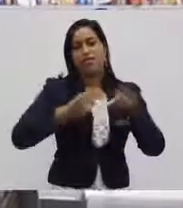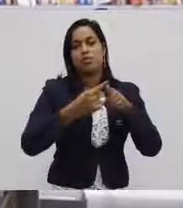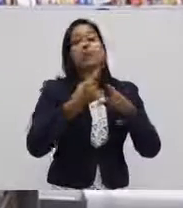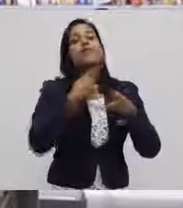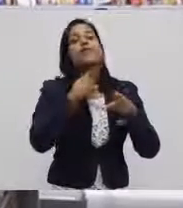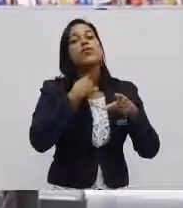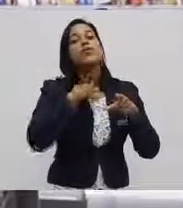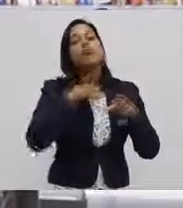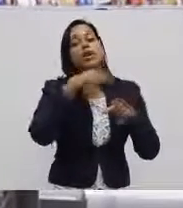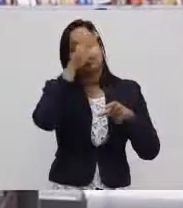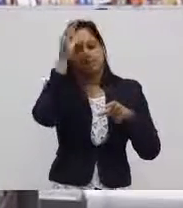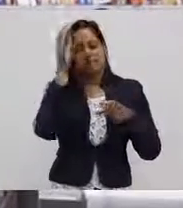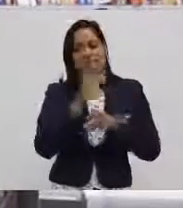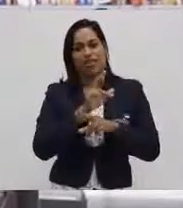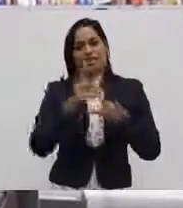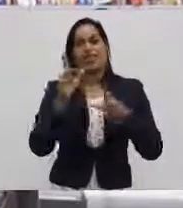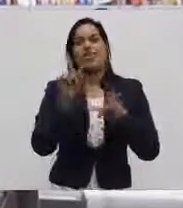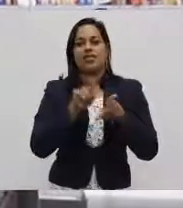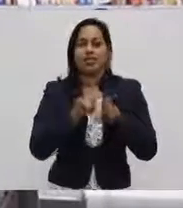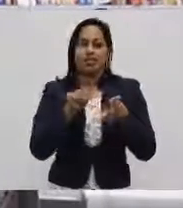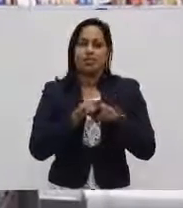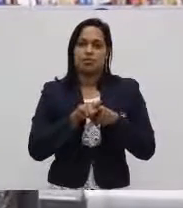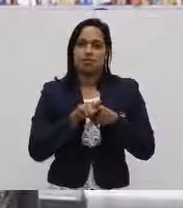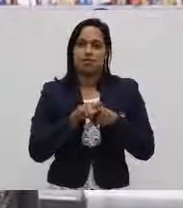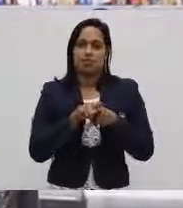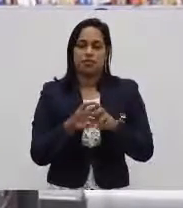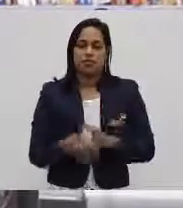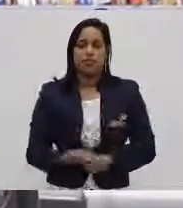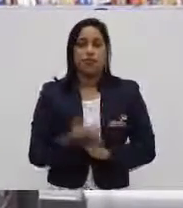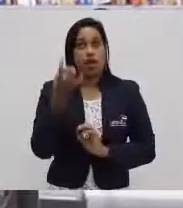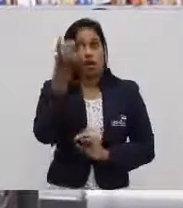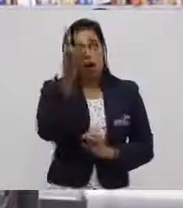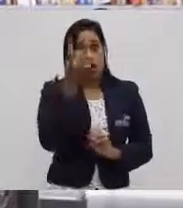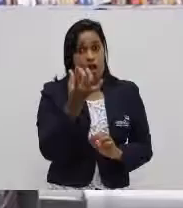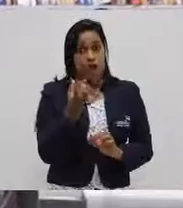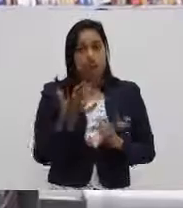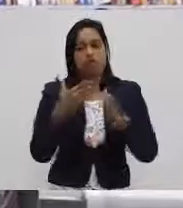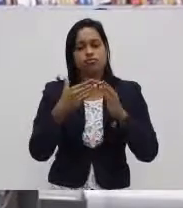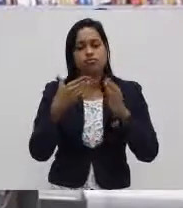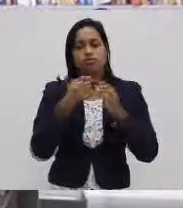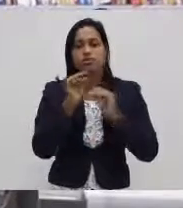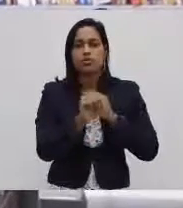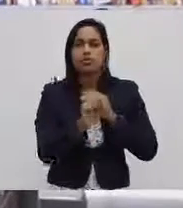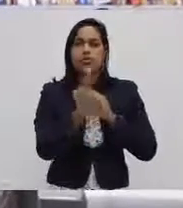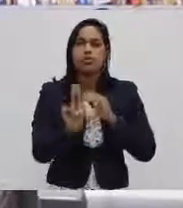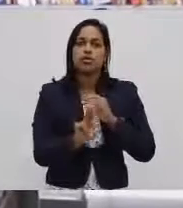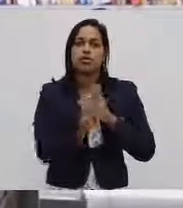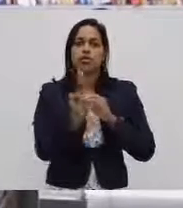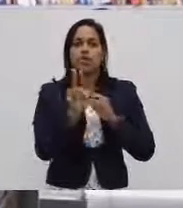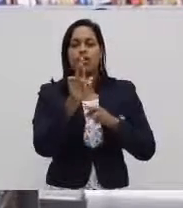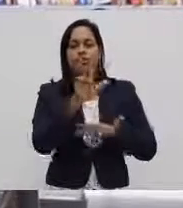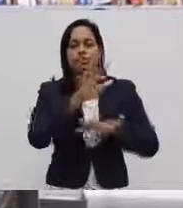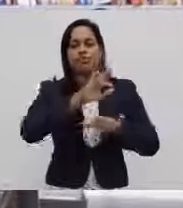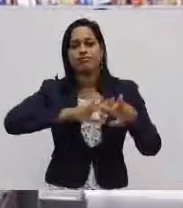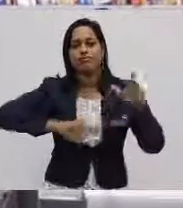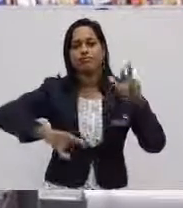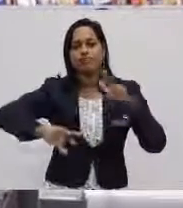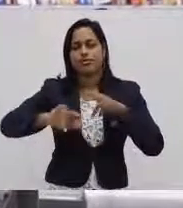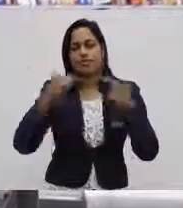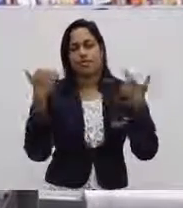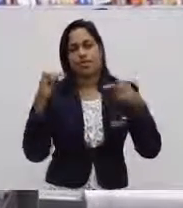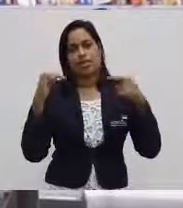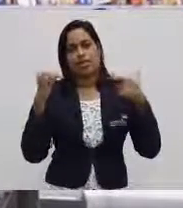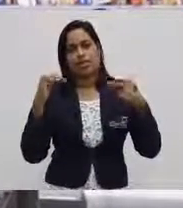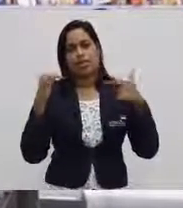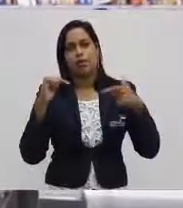variar de uma a centenas de unidades. Cada pedido, usualmente, gera uma grande variedade de operações